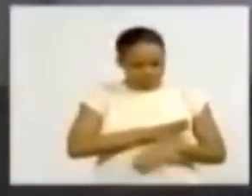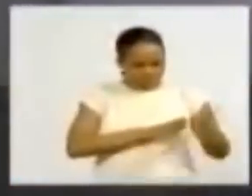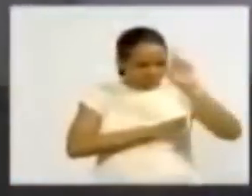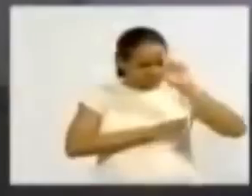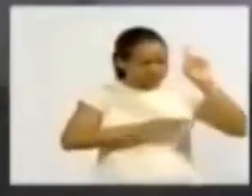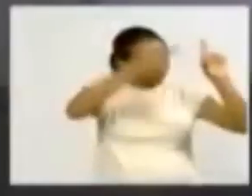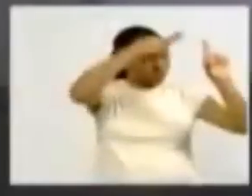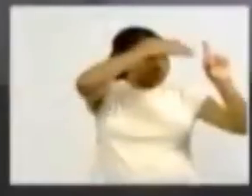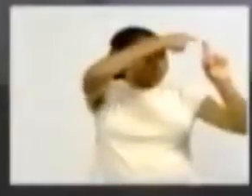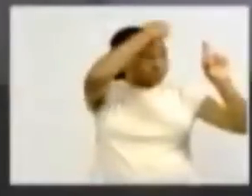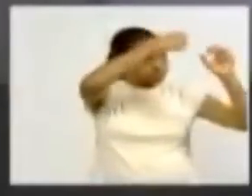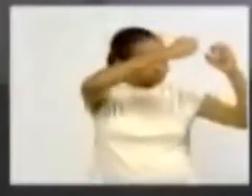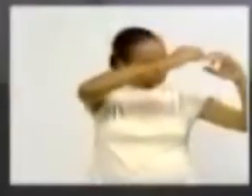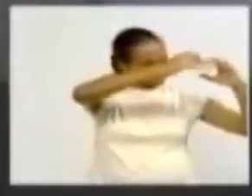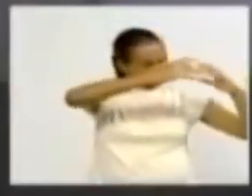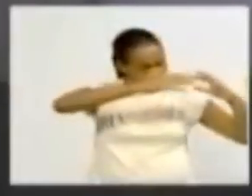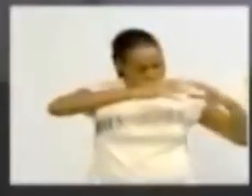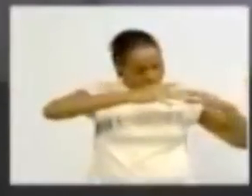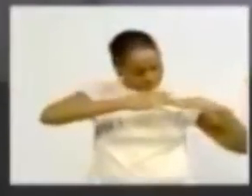a luz do Espírito Santo,